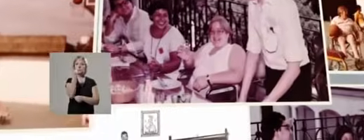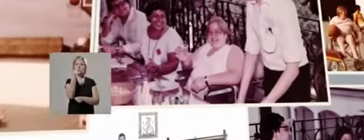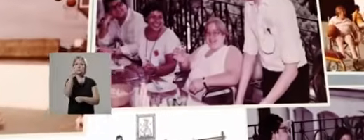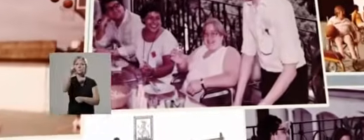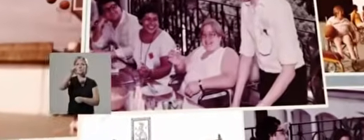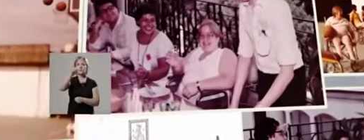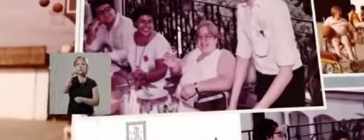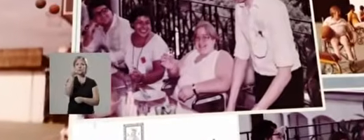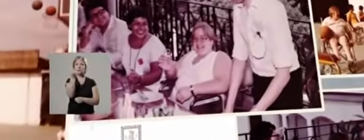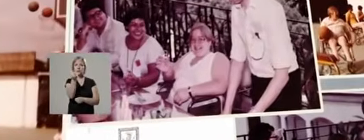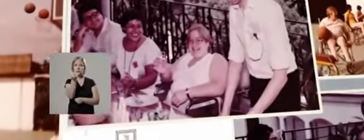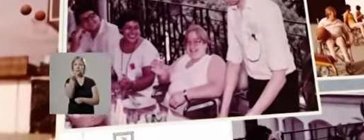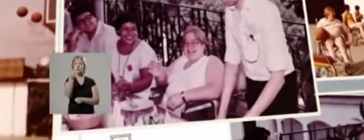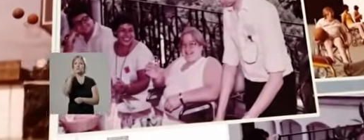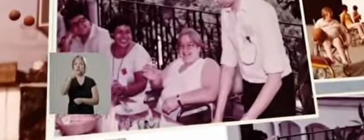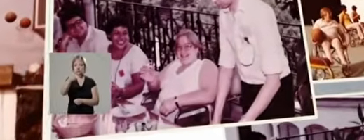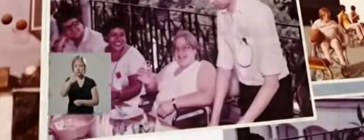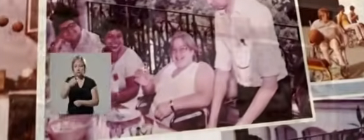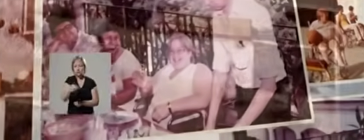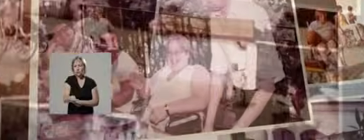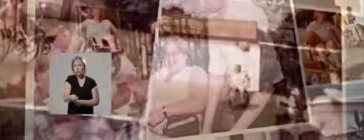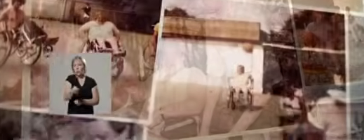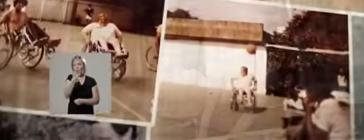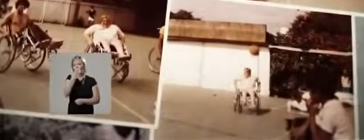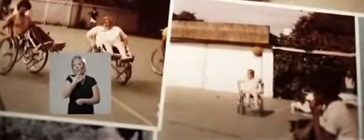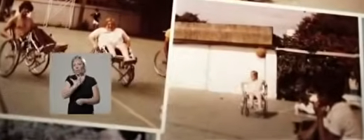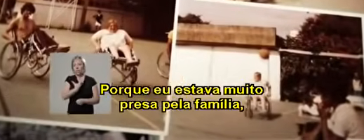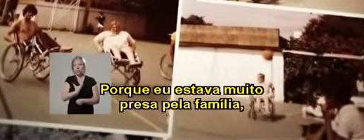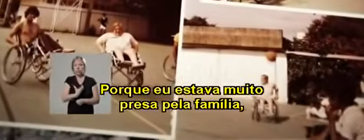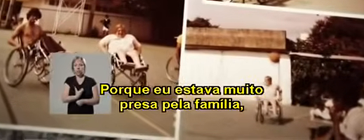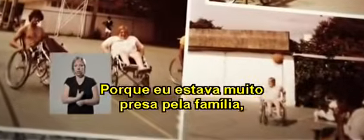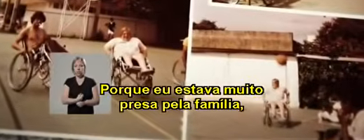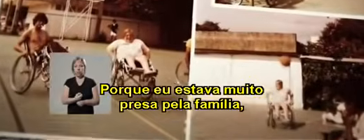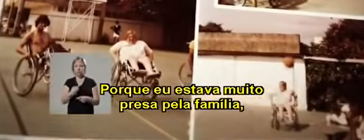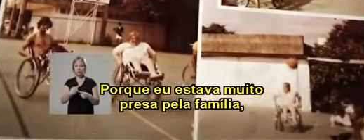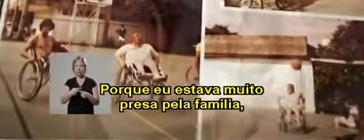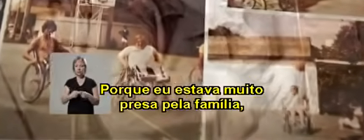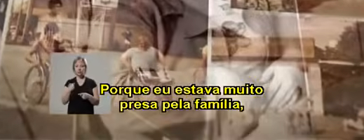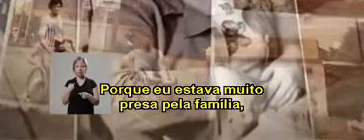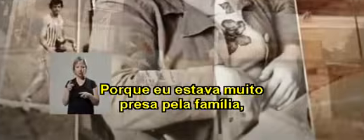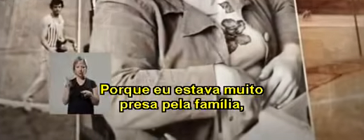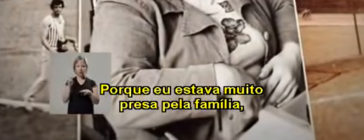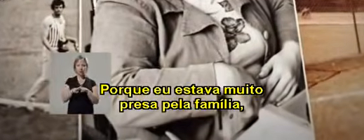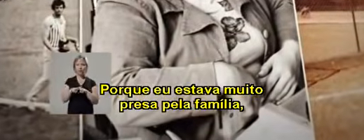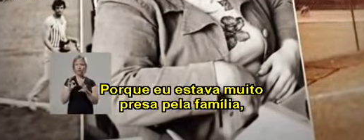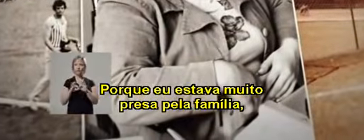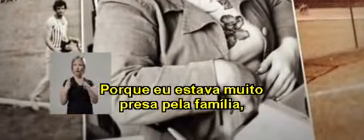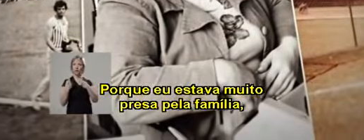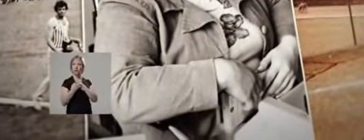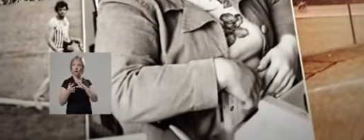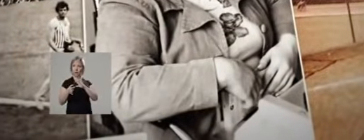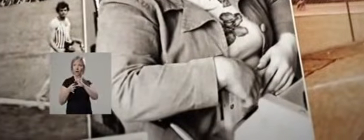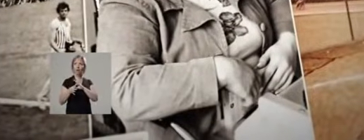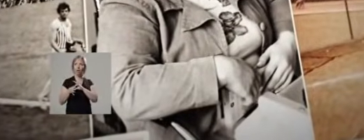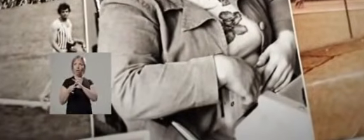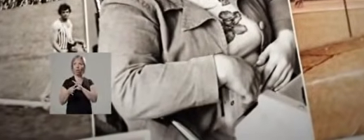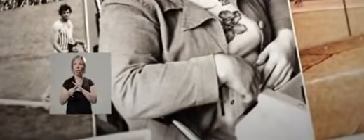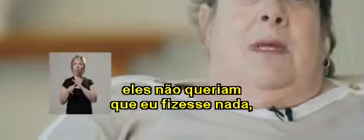meio querendo entrar em depressão, porque eu estava vendo assim, estava muito presa pela